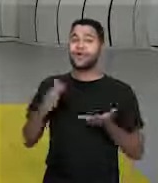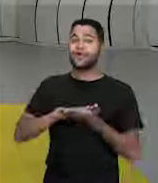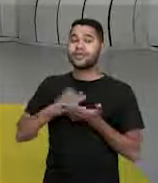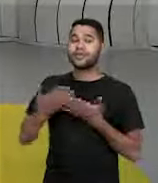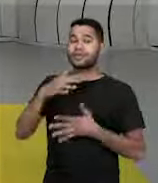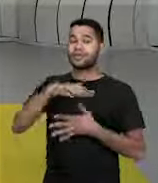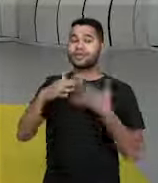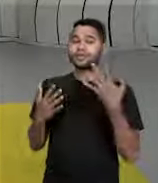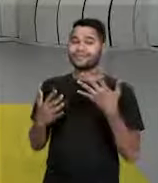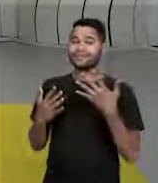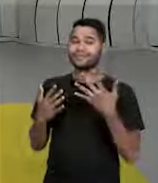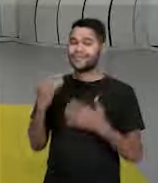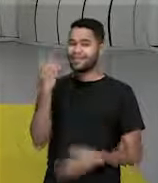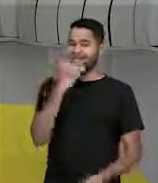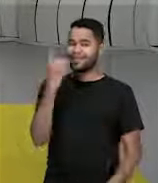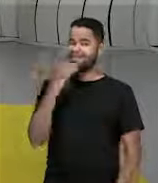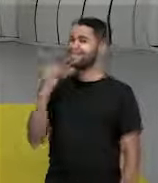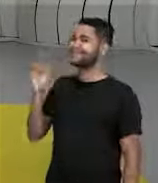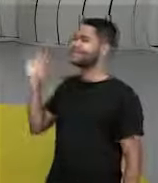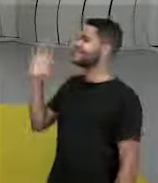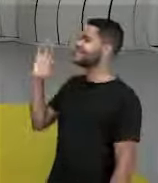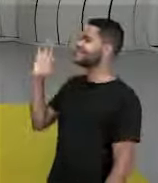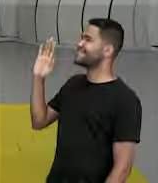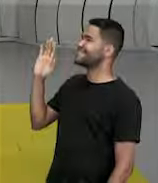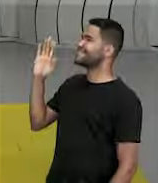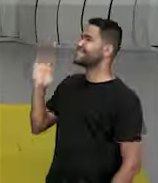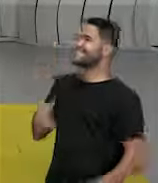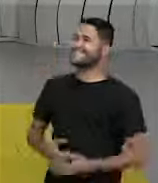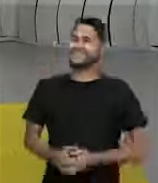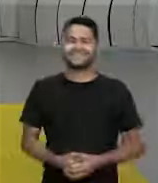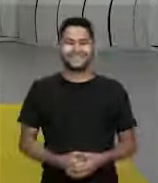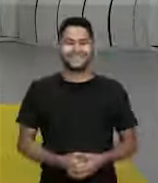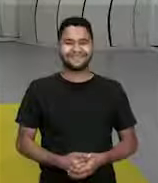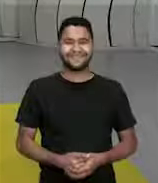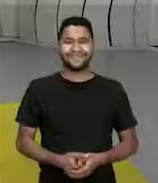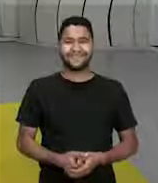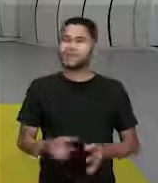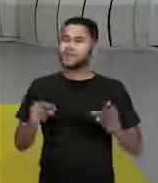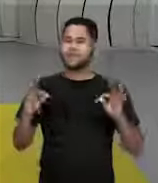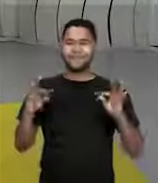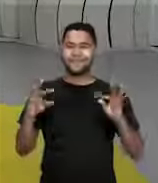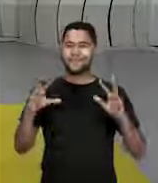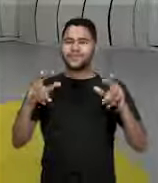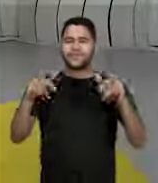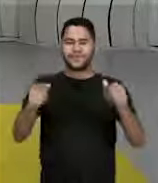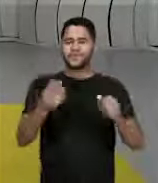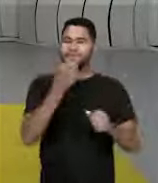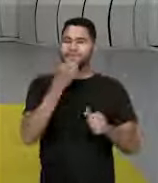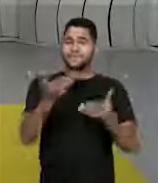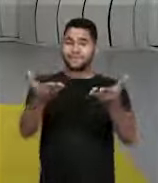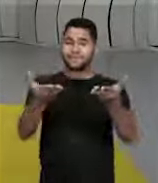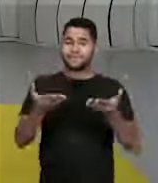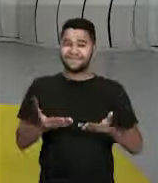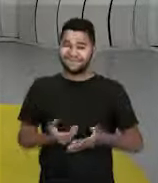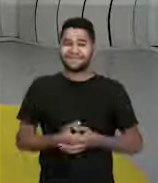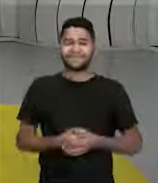intérprete de Libras, Daniel. Olá, Daniel. Sejam todos